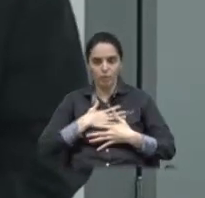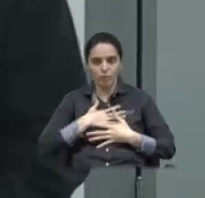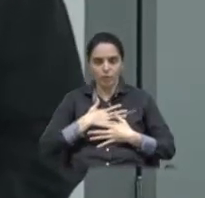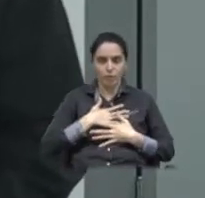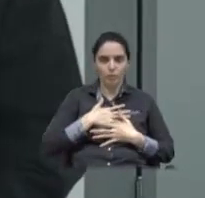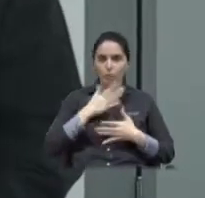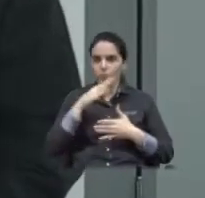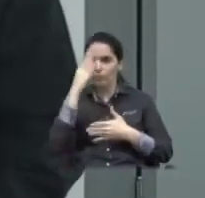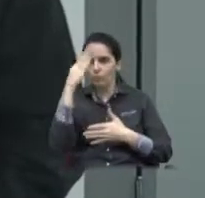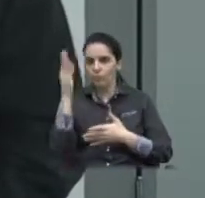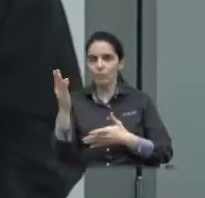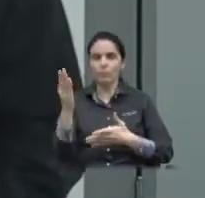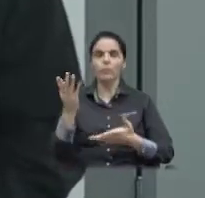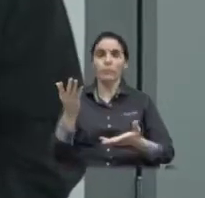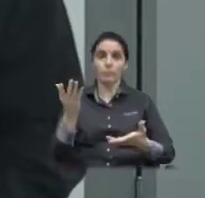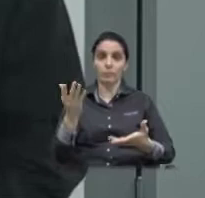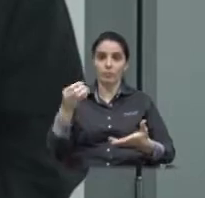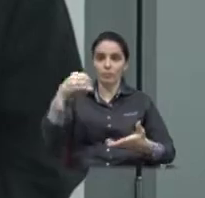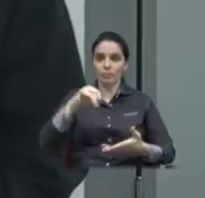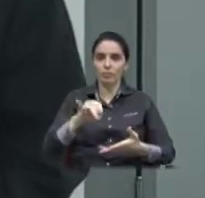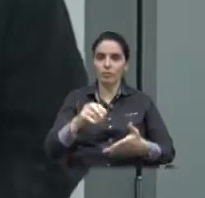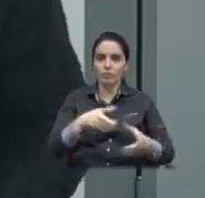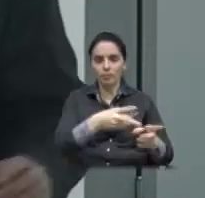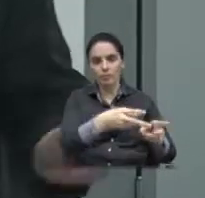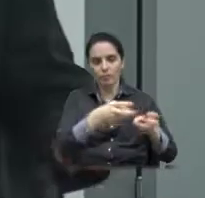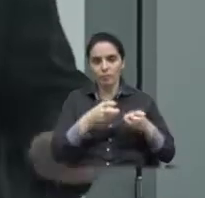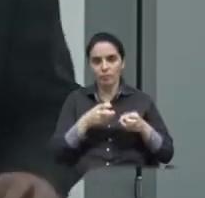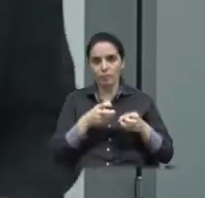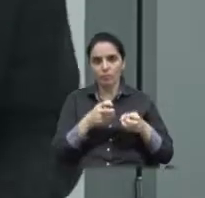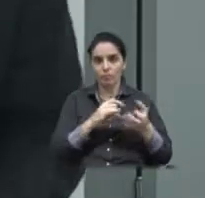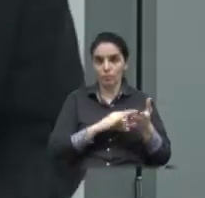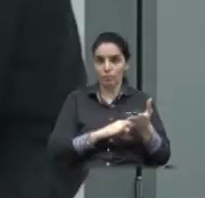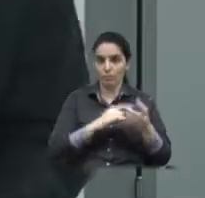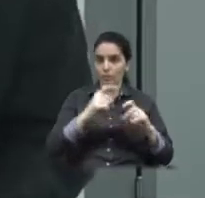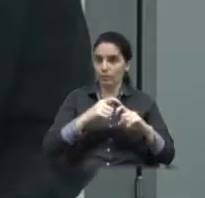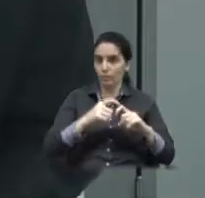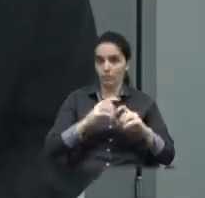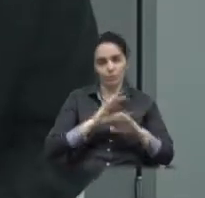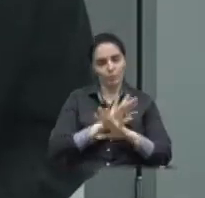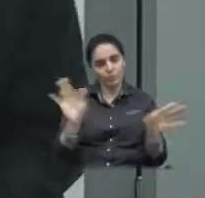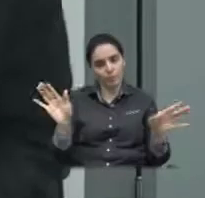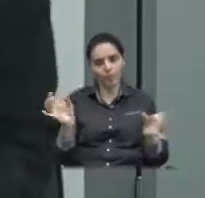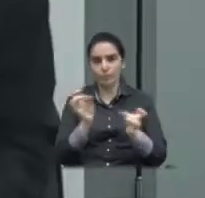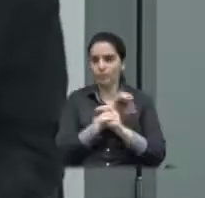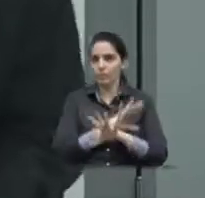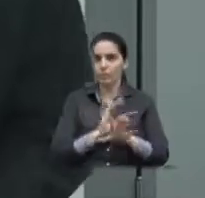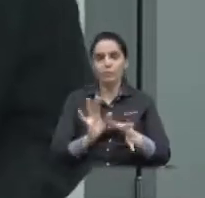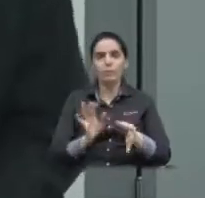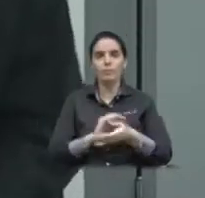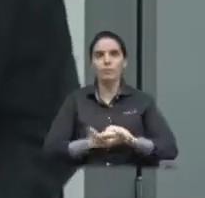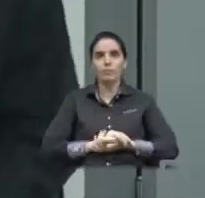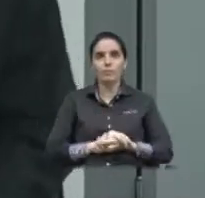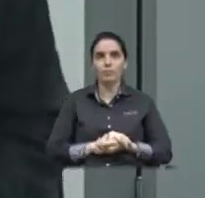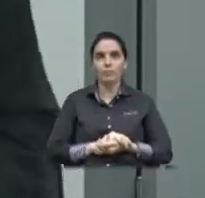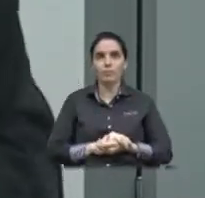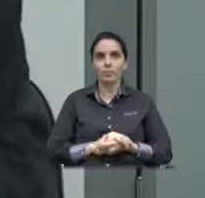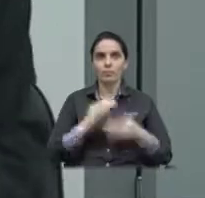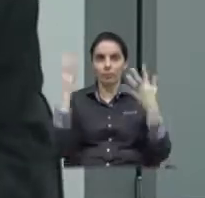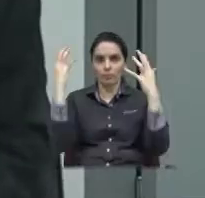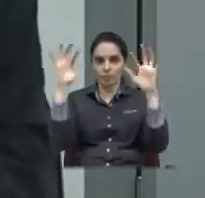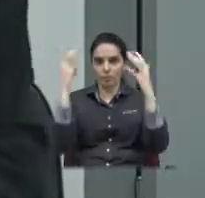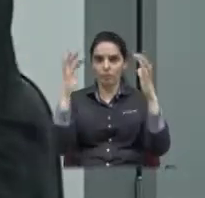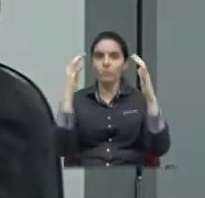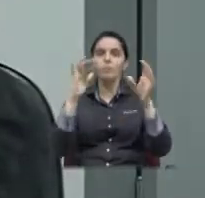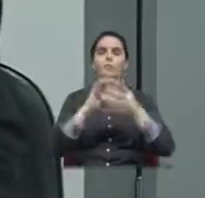for questionar a veracidade de um atestado médico, então vamos tacar fogo em tudo também, porque aí não faz mais sentido. Parabéns. Obrigado,